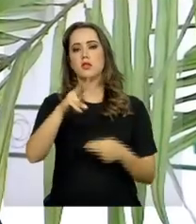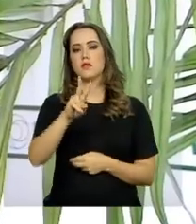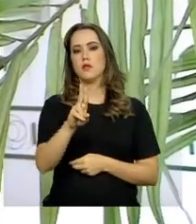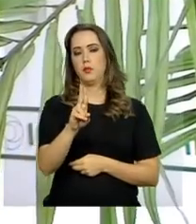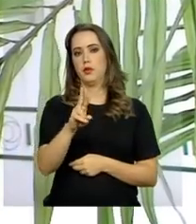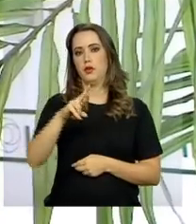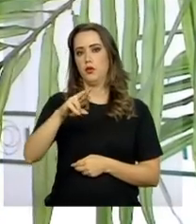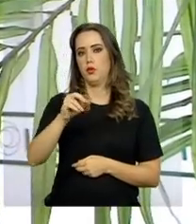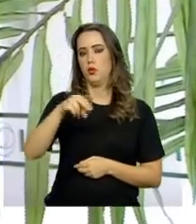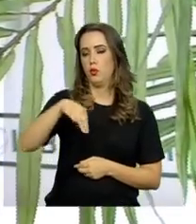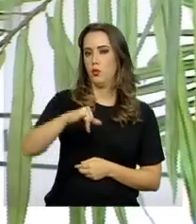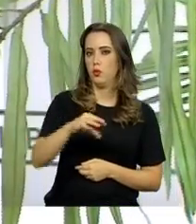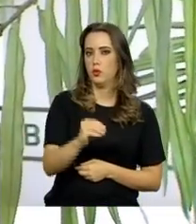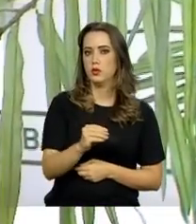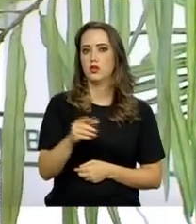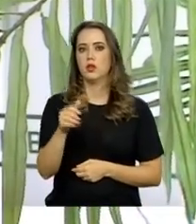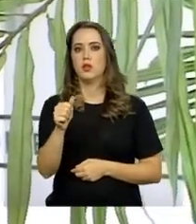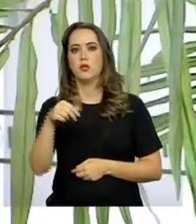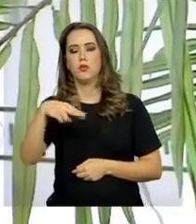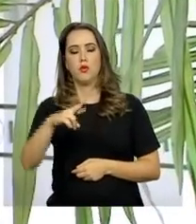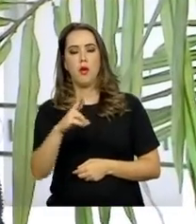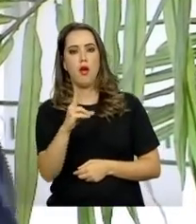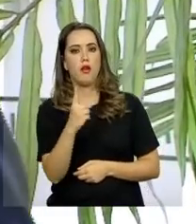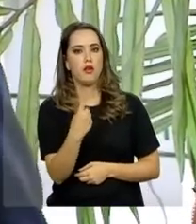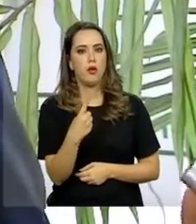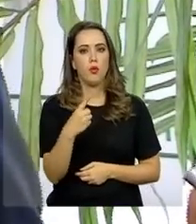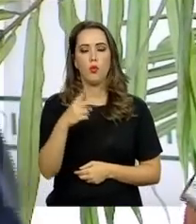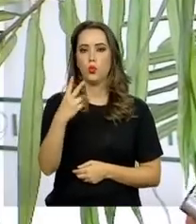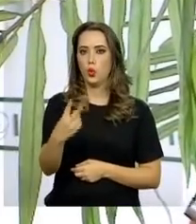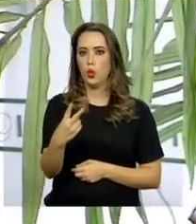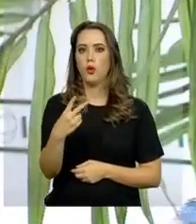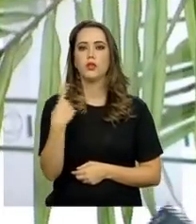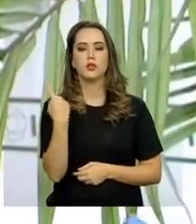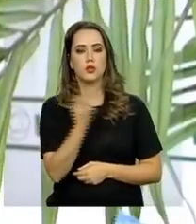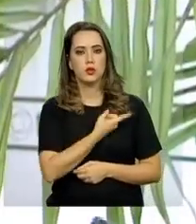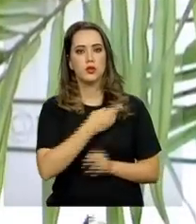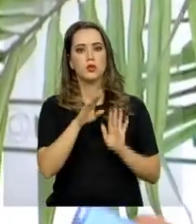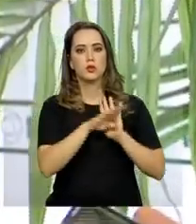conseguindo atender a Angra 1, Angra 2 e a todo o nosso programa de defesa.